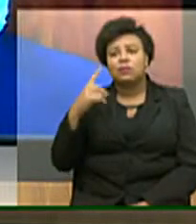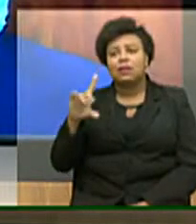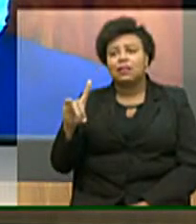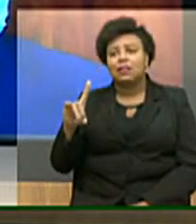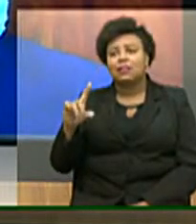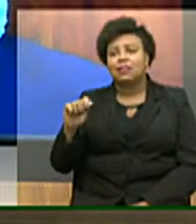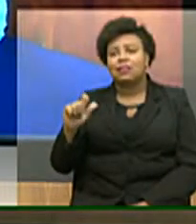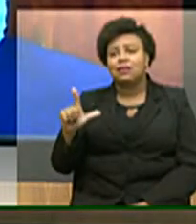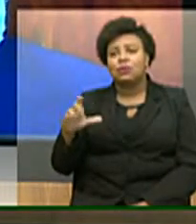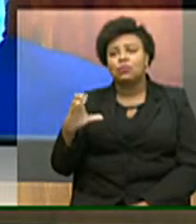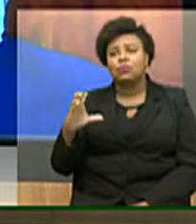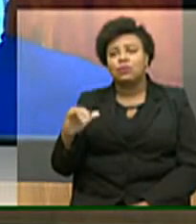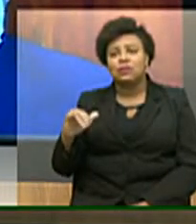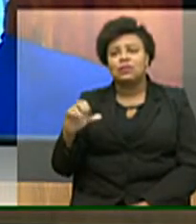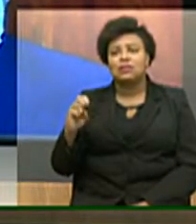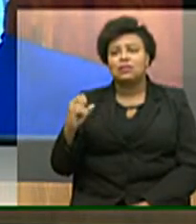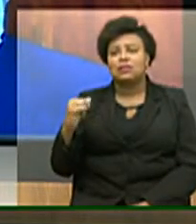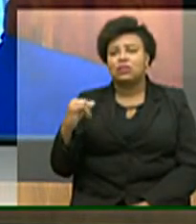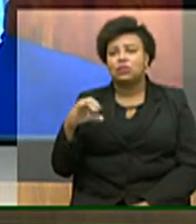Oliveira.